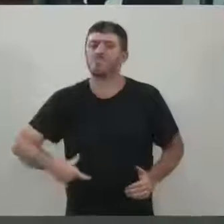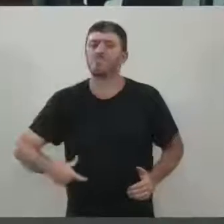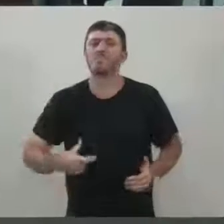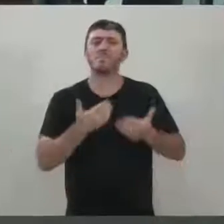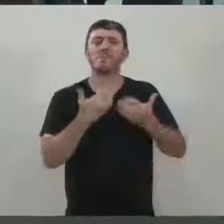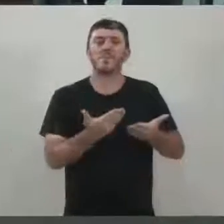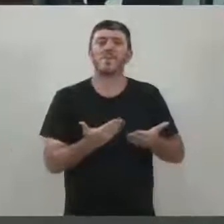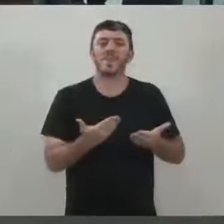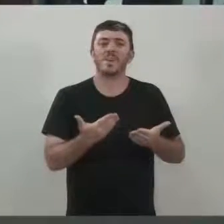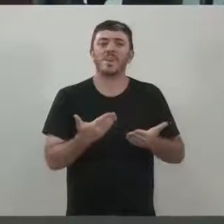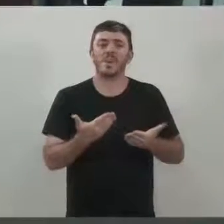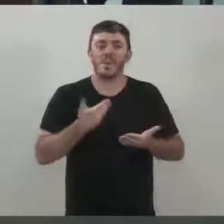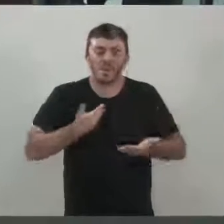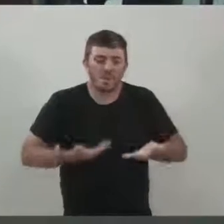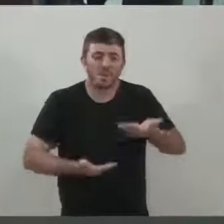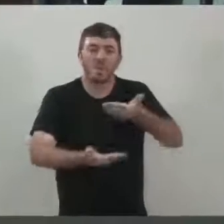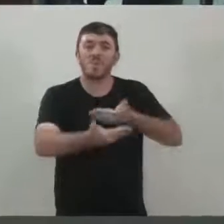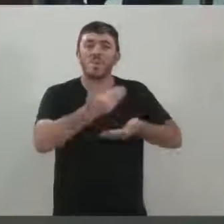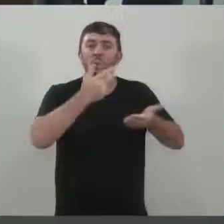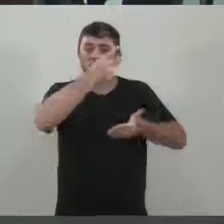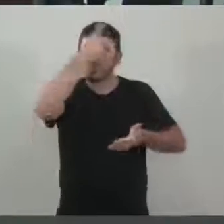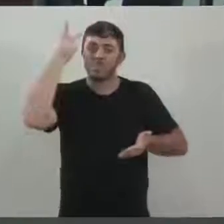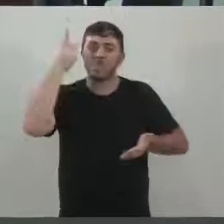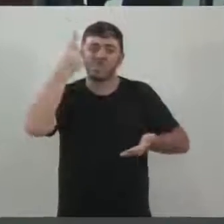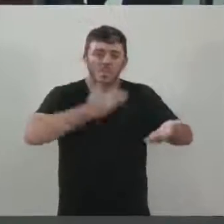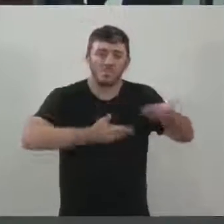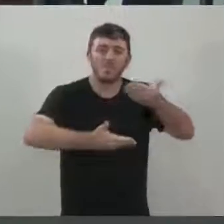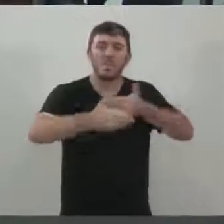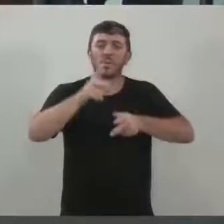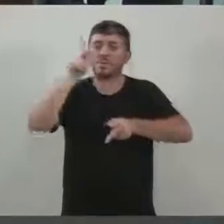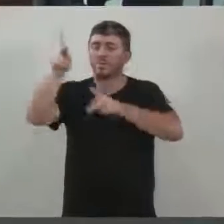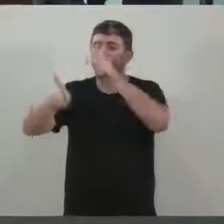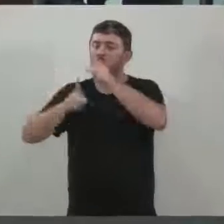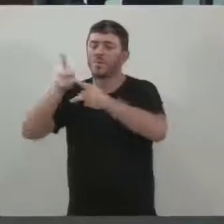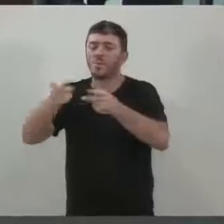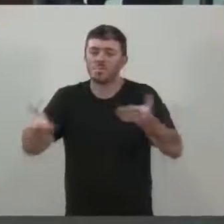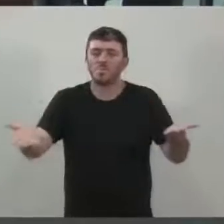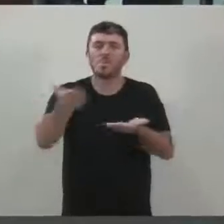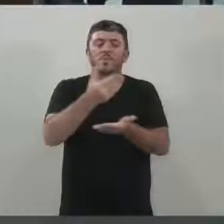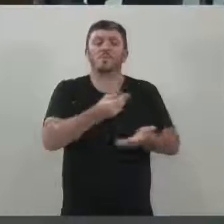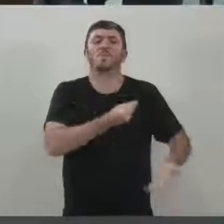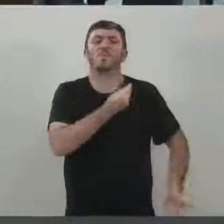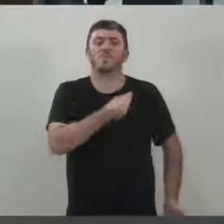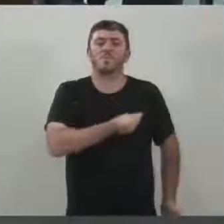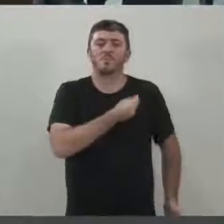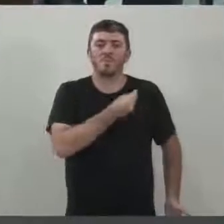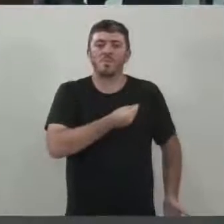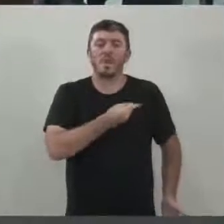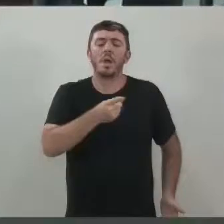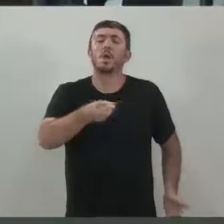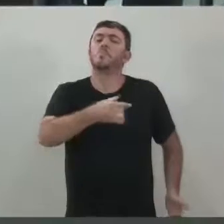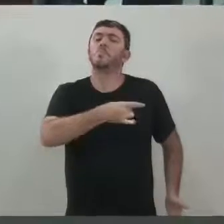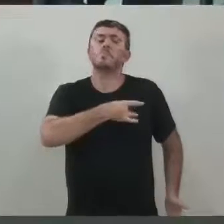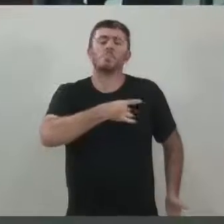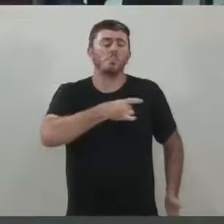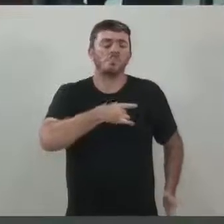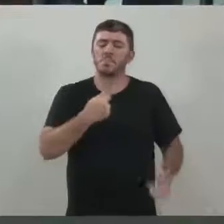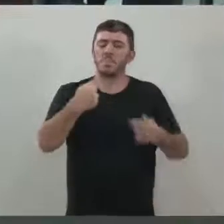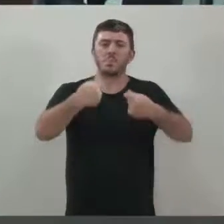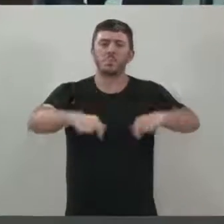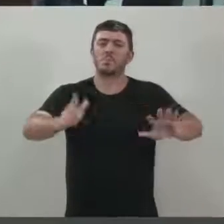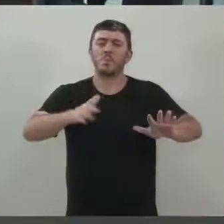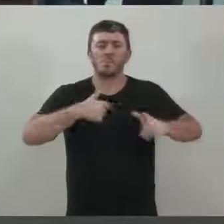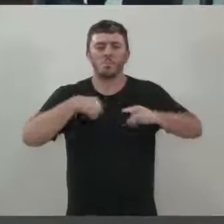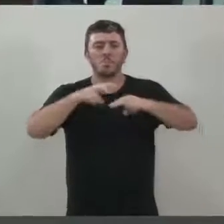Dou homens em troca de você e povos em troca de sua vida. Não tenha medo, pois eu estou